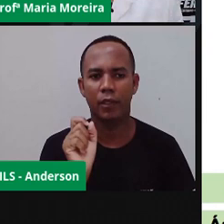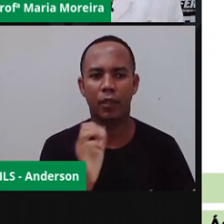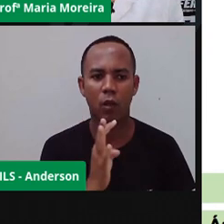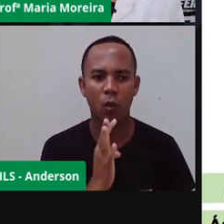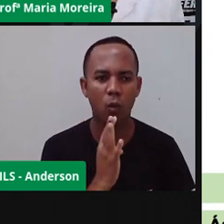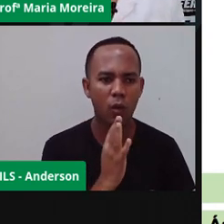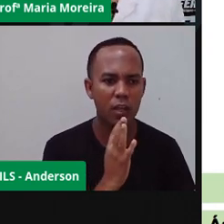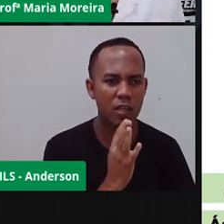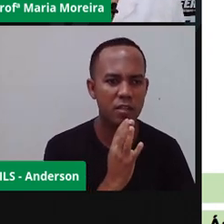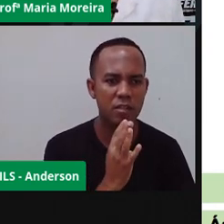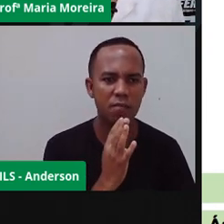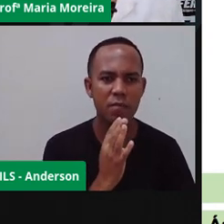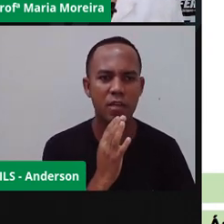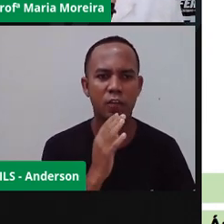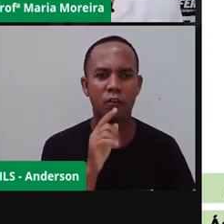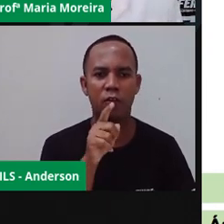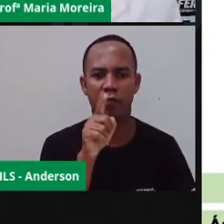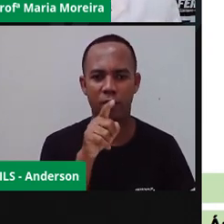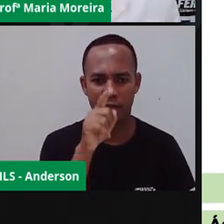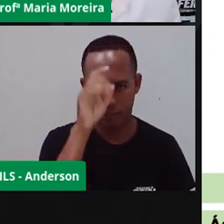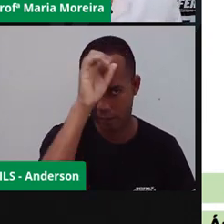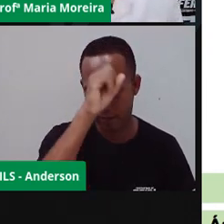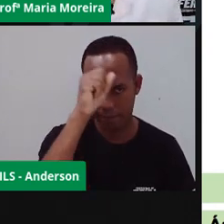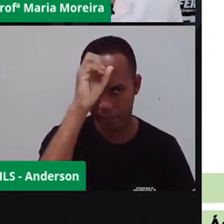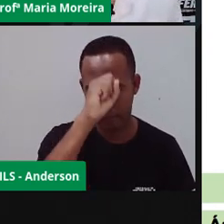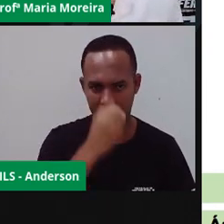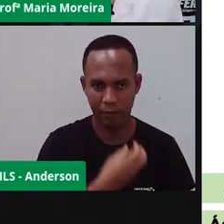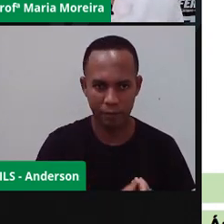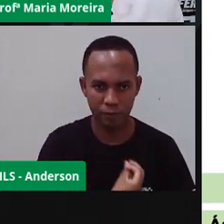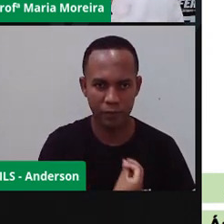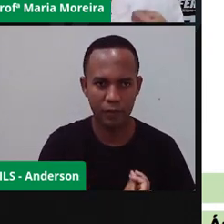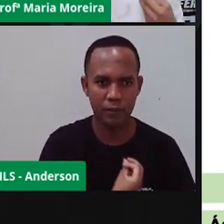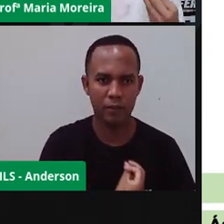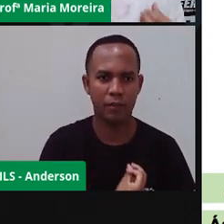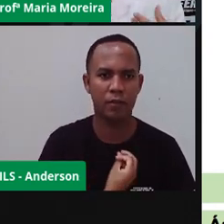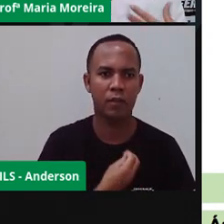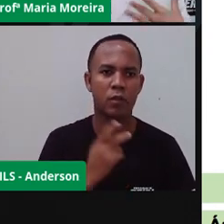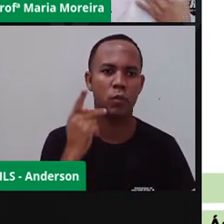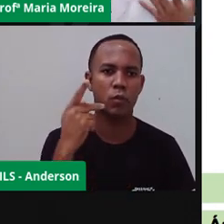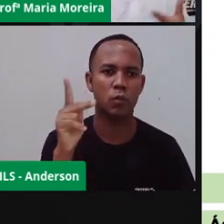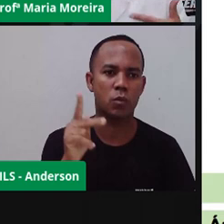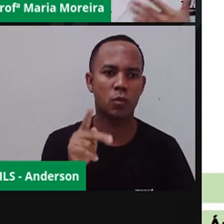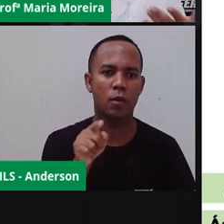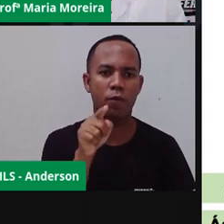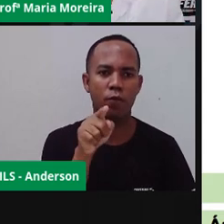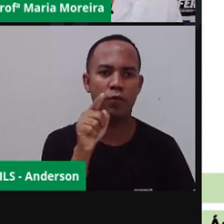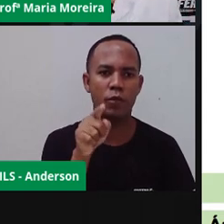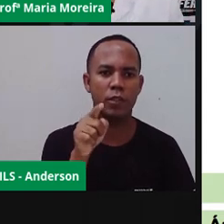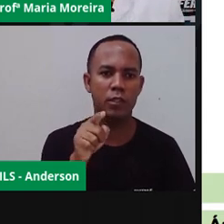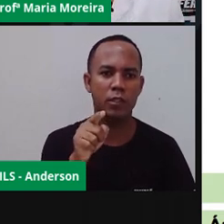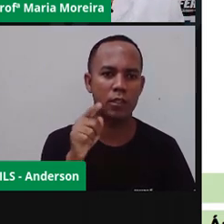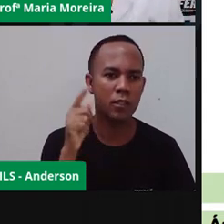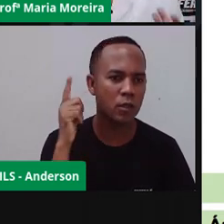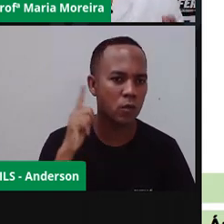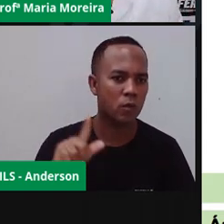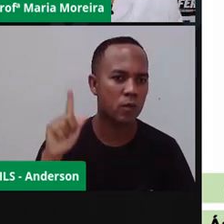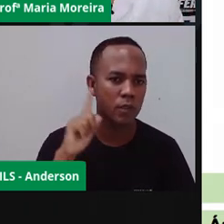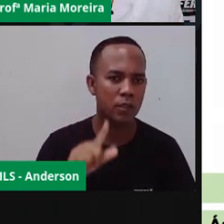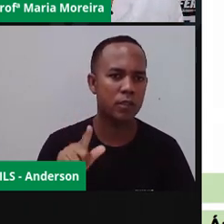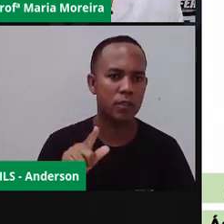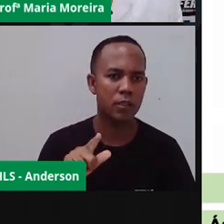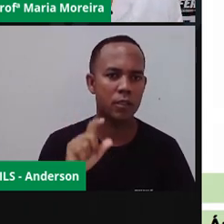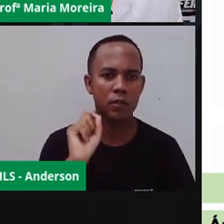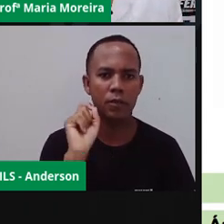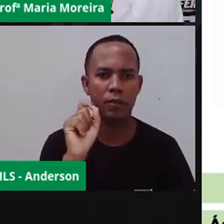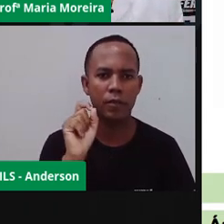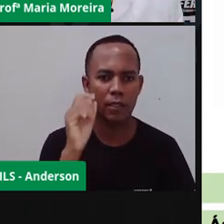conhecimento que vocês irão levar aí, né, para a vida de vocês. É só para que vocês consigam identificar uma charge quando